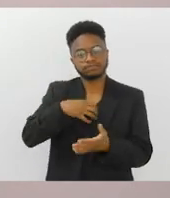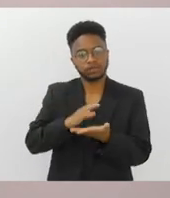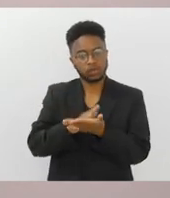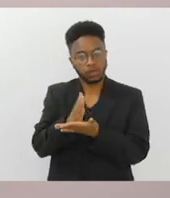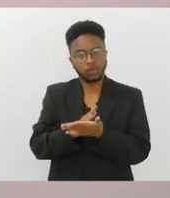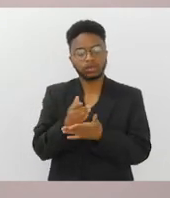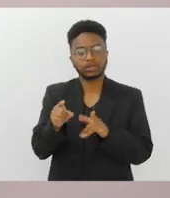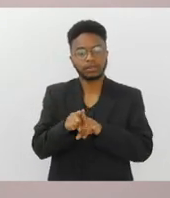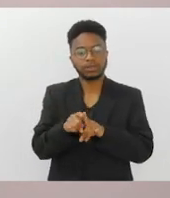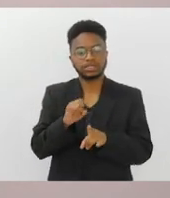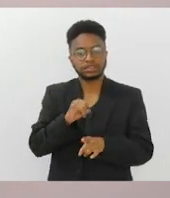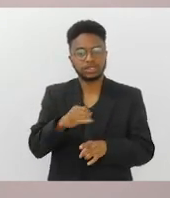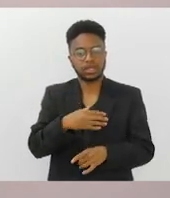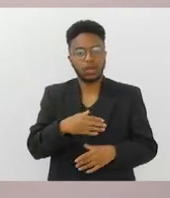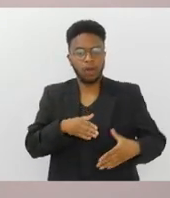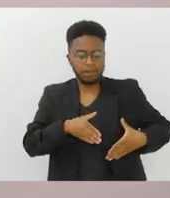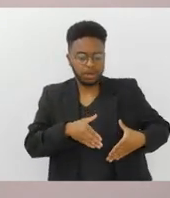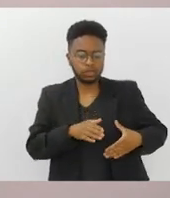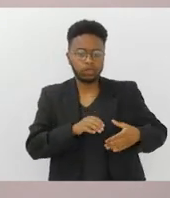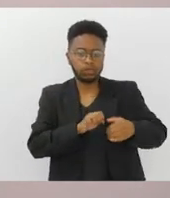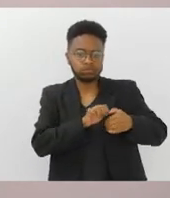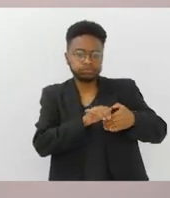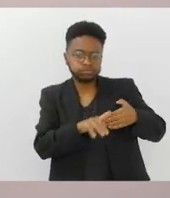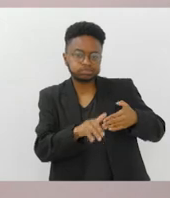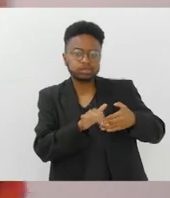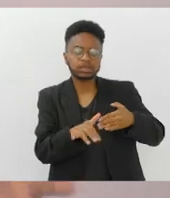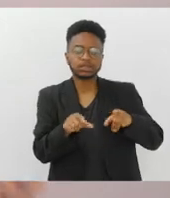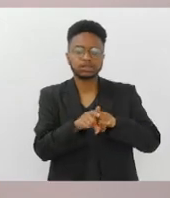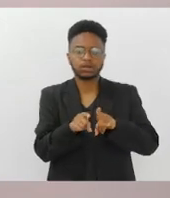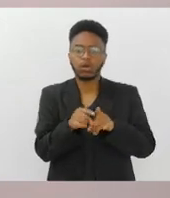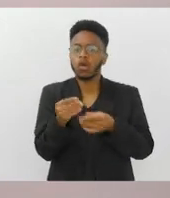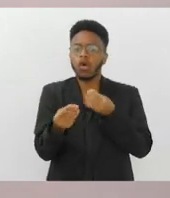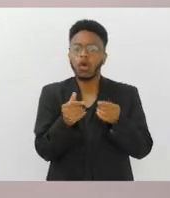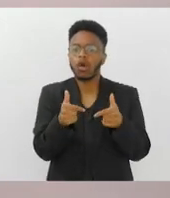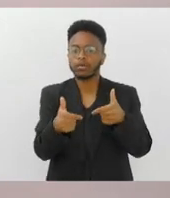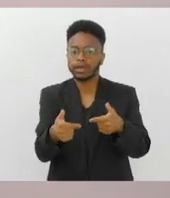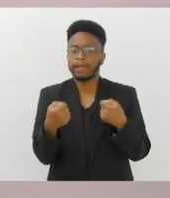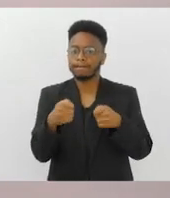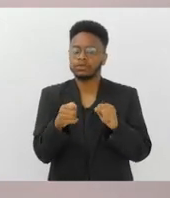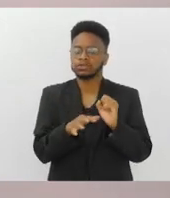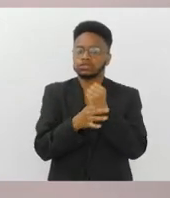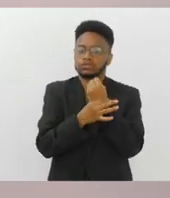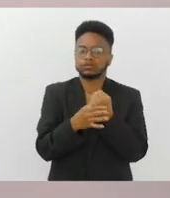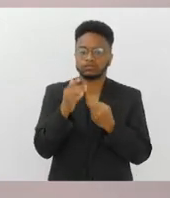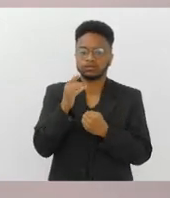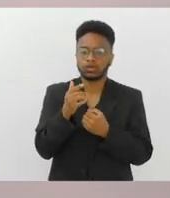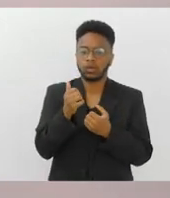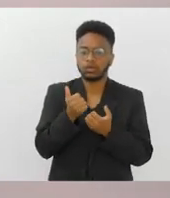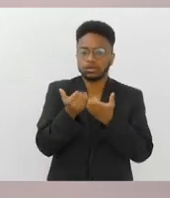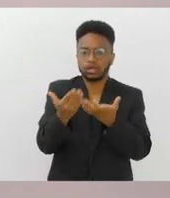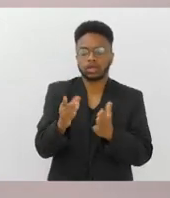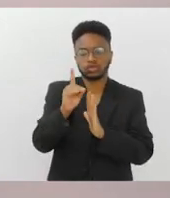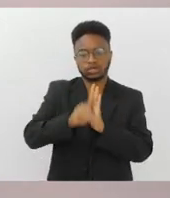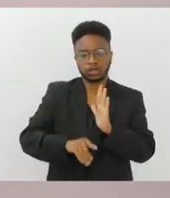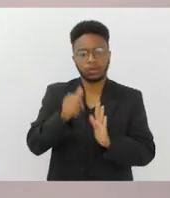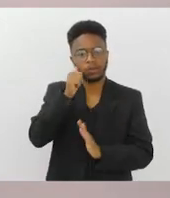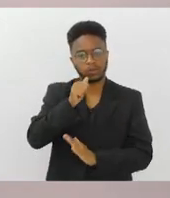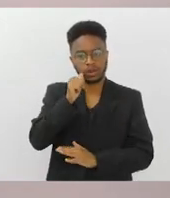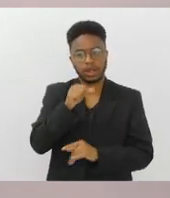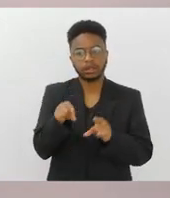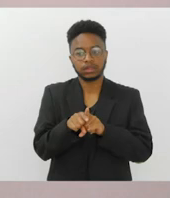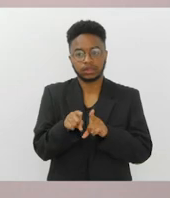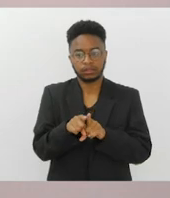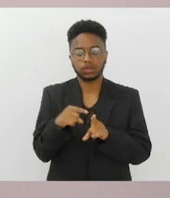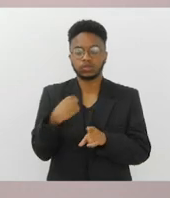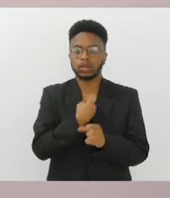está vazando, está cheio, está doendo. Como é que eu faço? Tem que ter espaço para garantir dignidade para a mulher que amamenta ali. A gente também trabalhou, ainda no